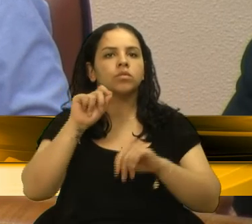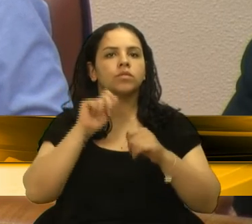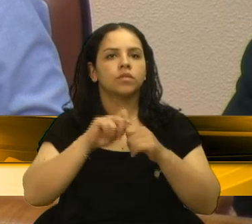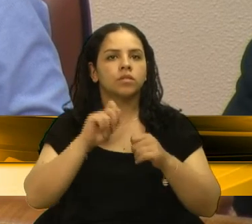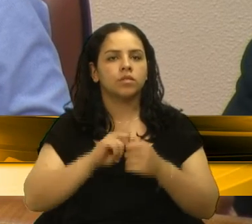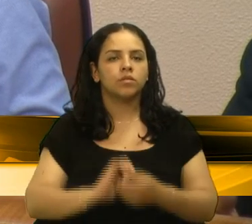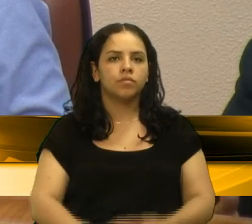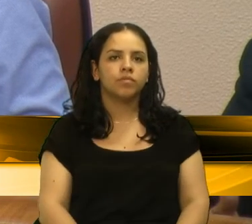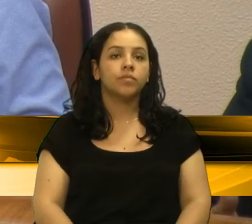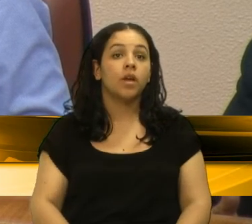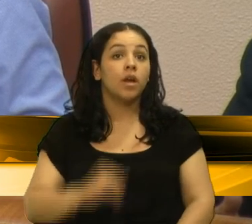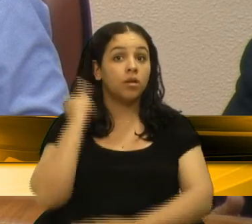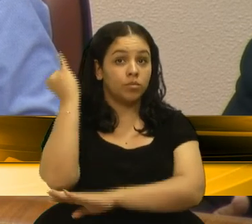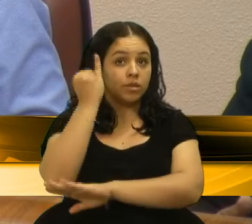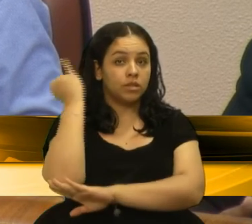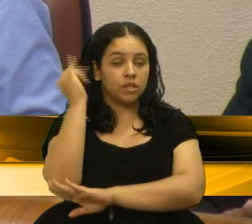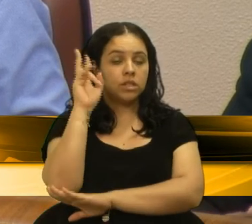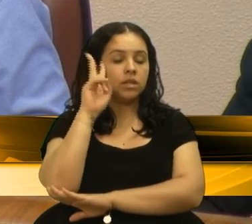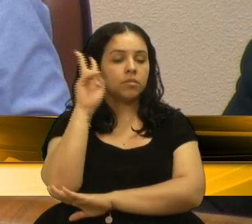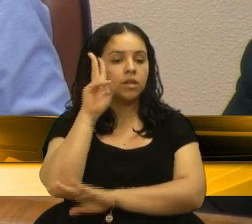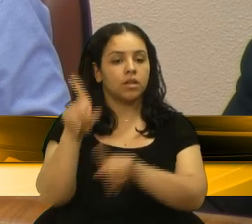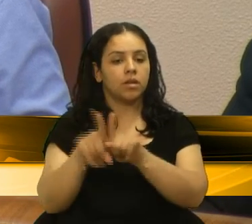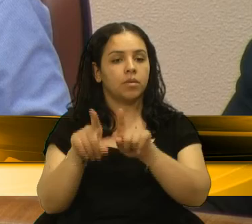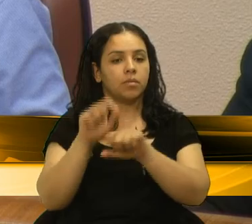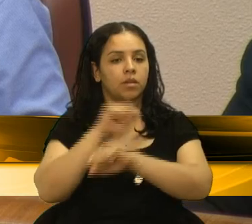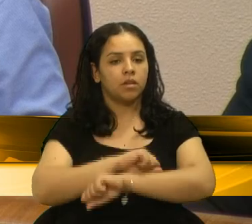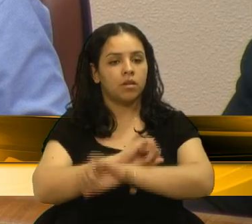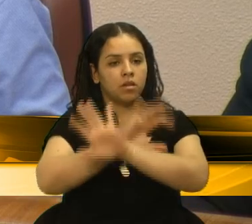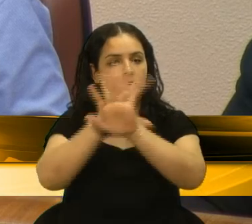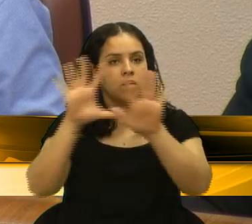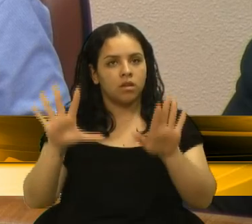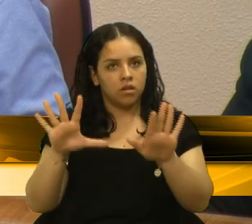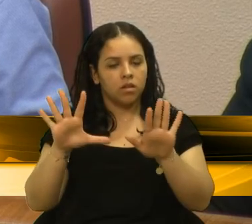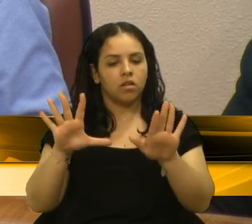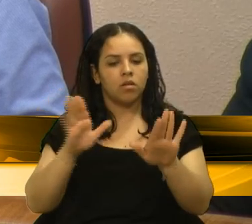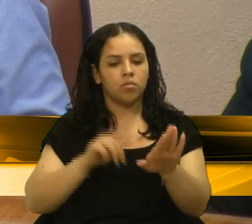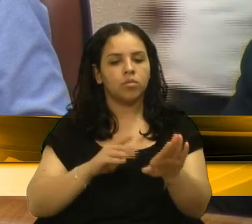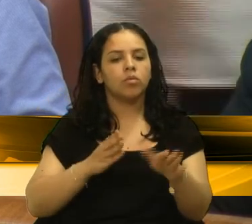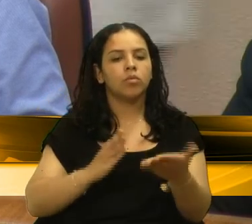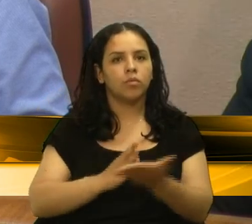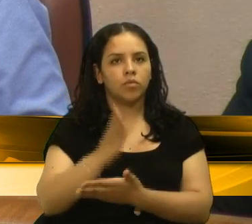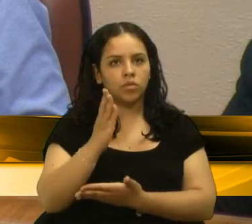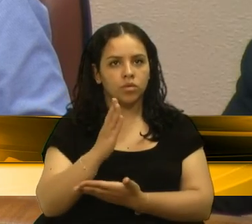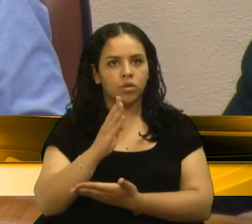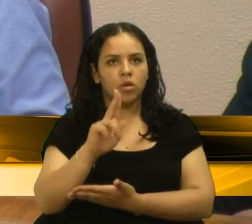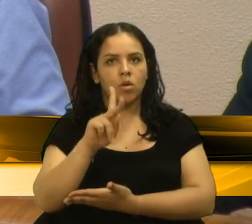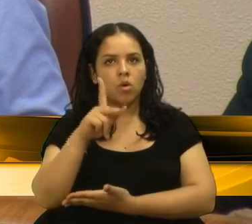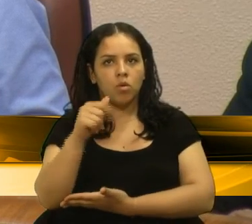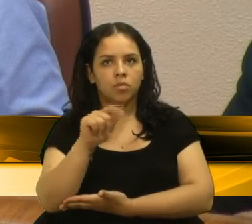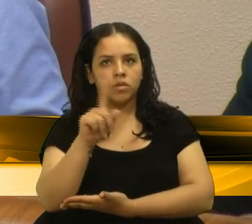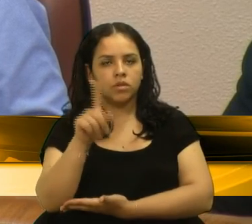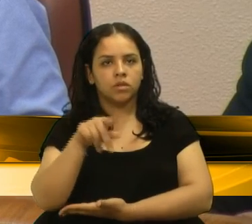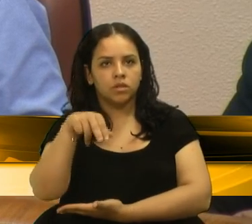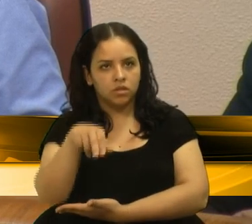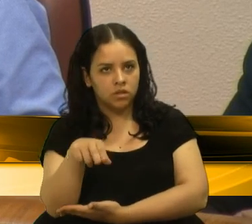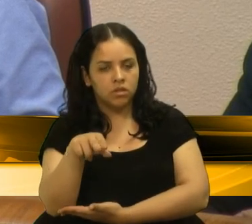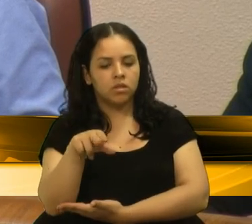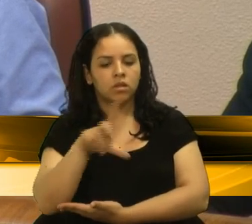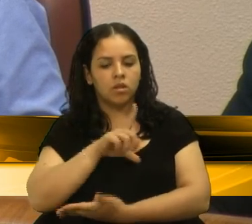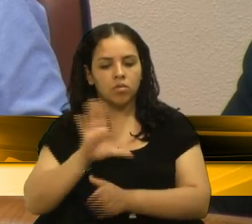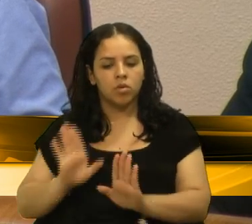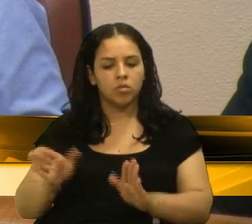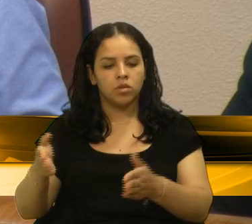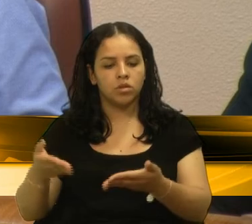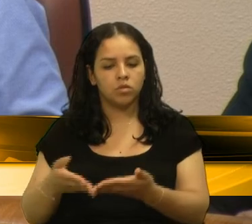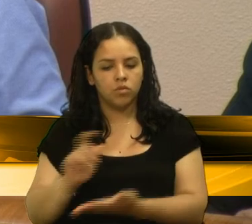Importante ressaltar também, para esclarecer, o Conselho Municipal de Saúde aprovou a gestão compartilhada da UPA Zona Norte. Existe na UPA Zona Norte uma comissão de fiscalização